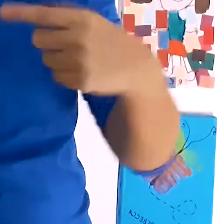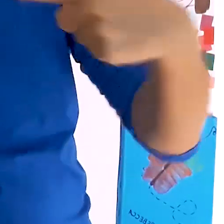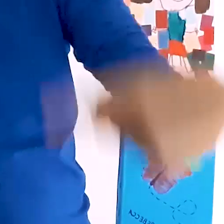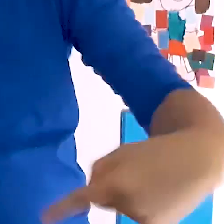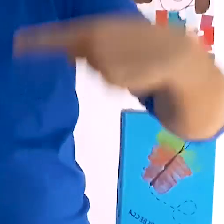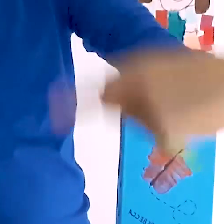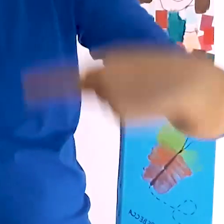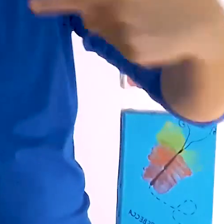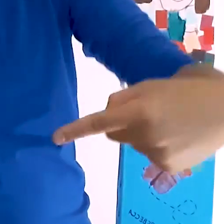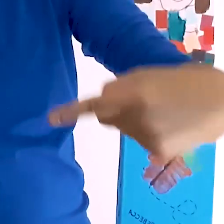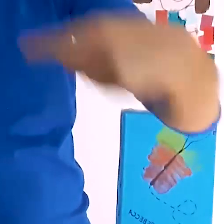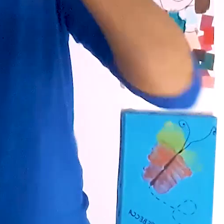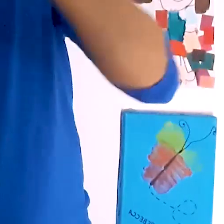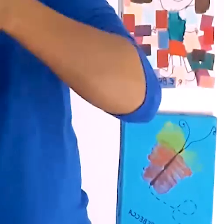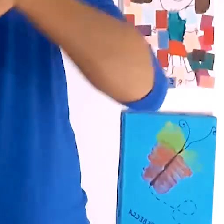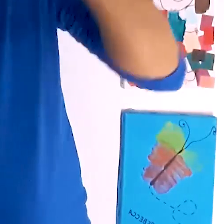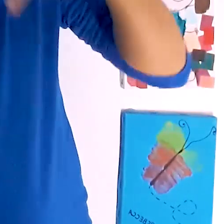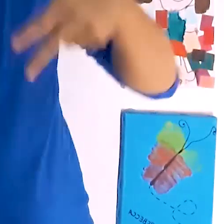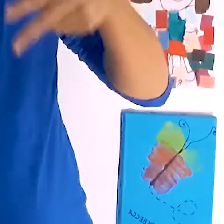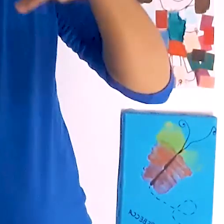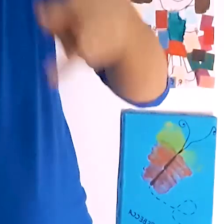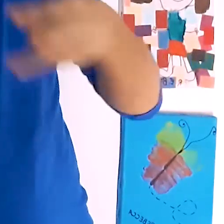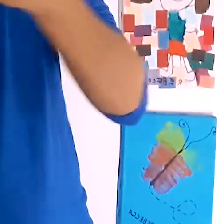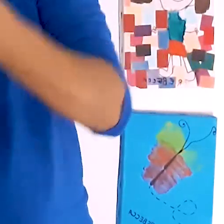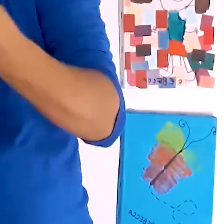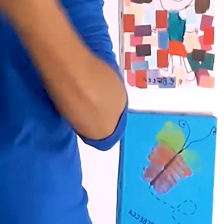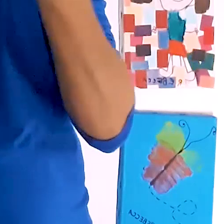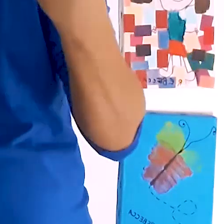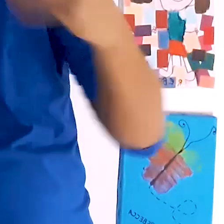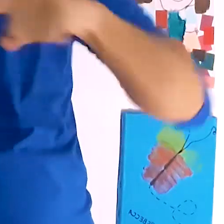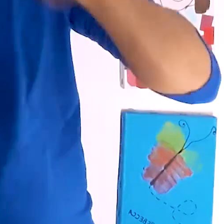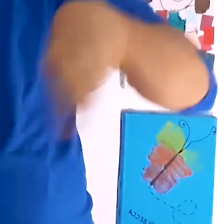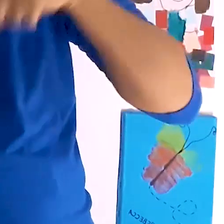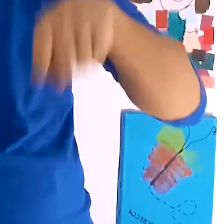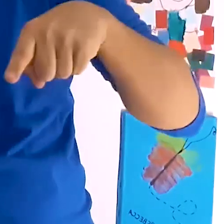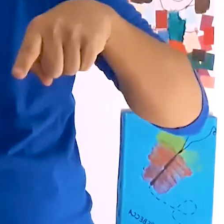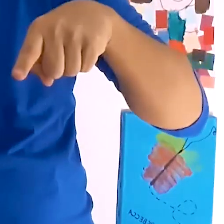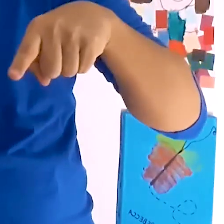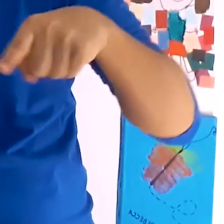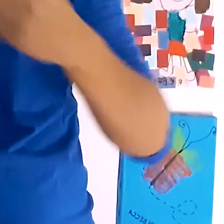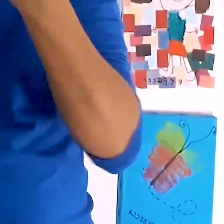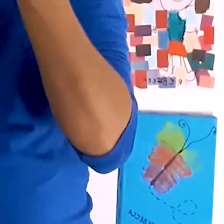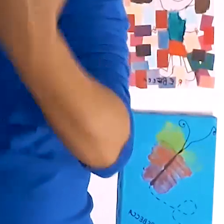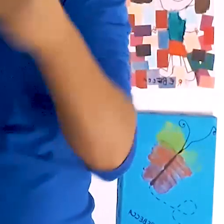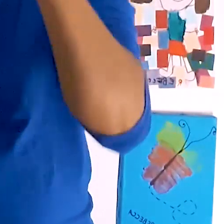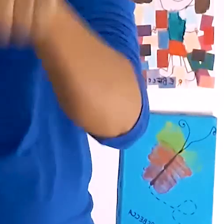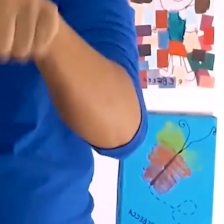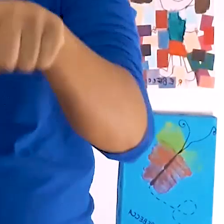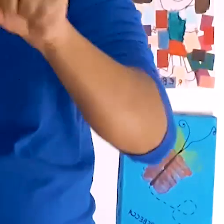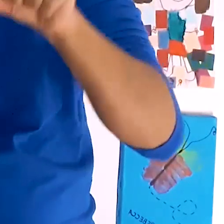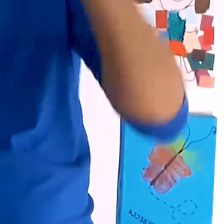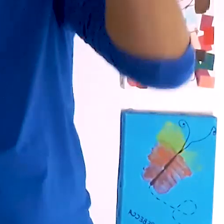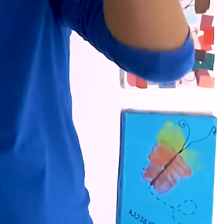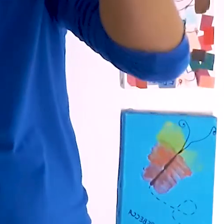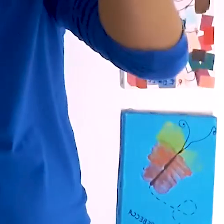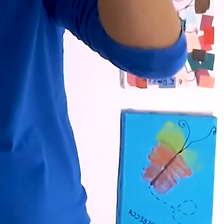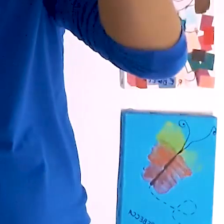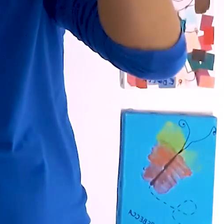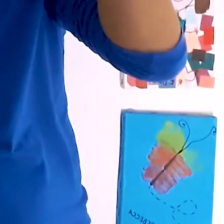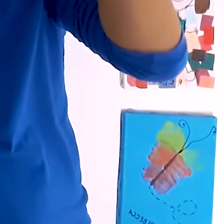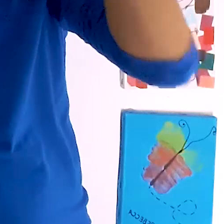e 2 na frente. 1, 2, 3, 4. 4 rodas. Na